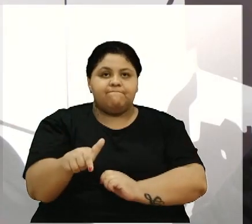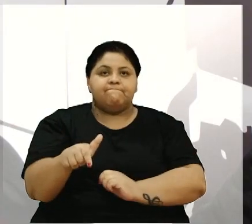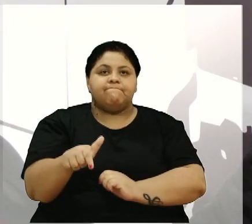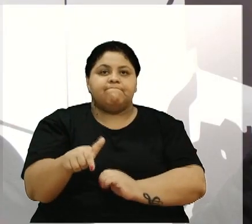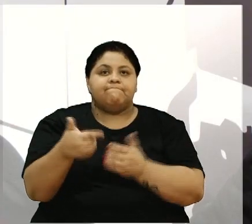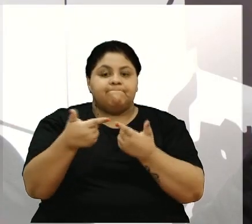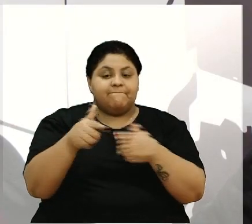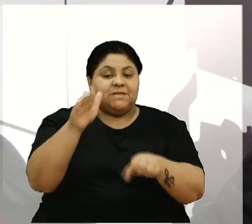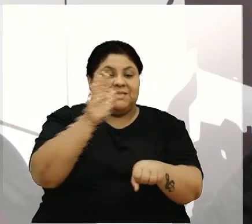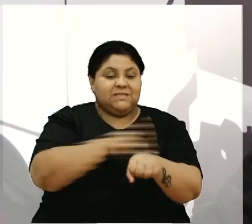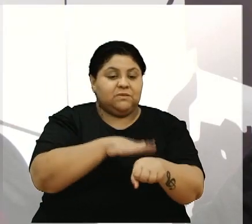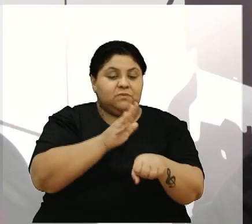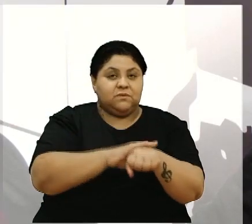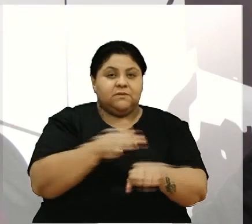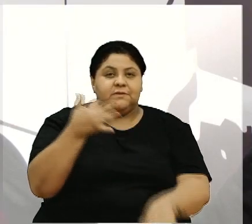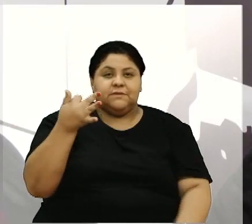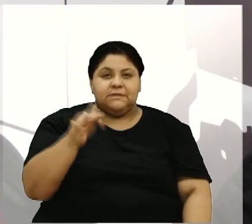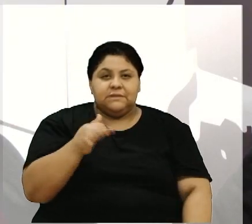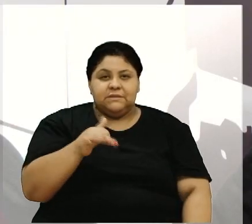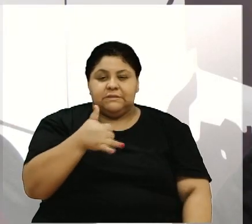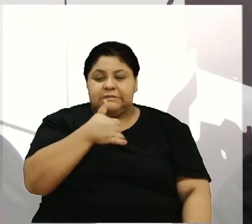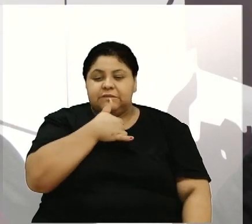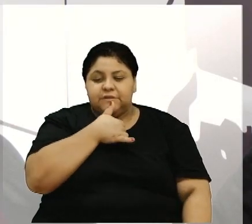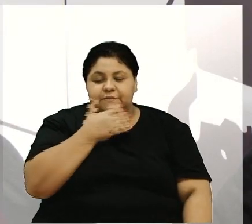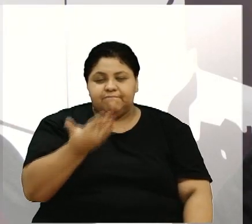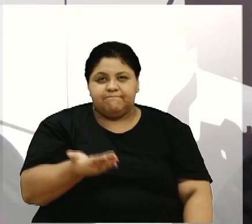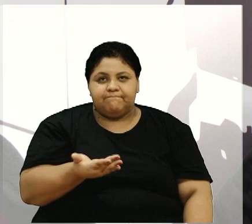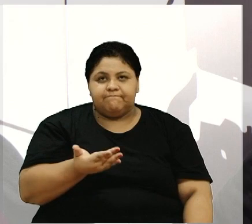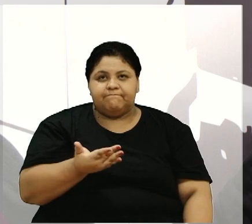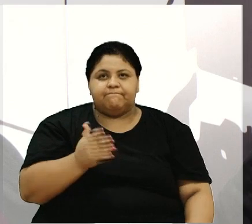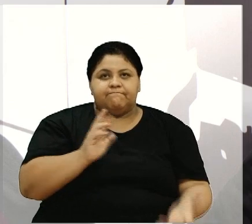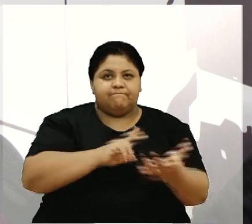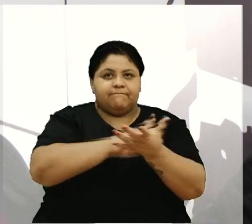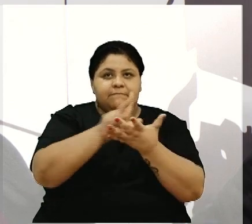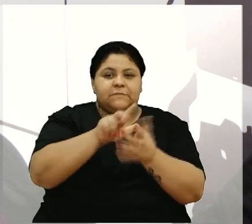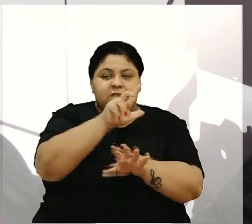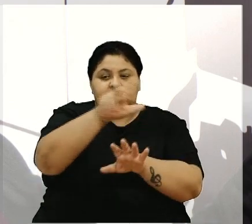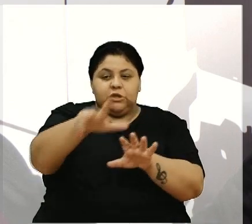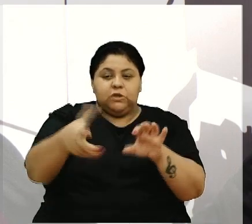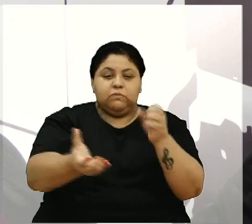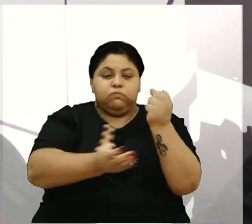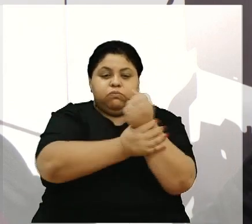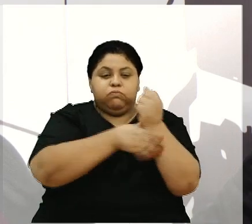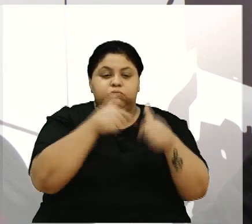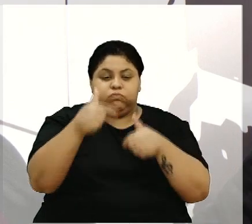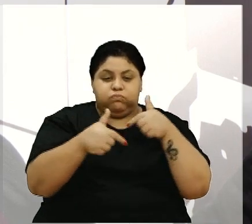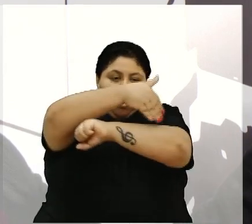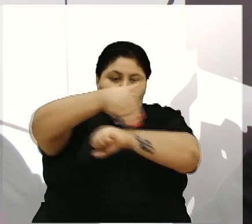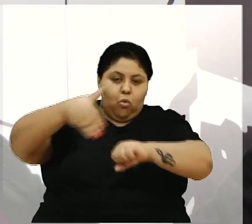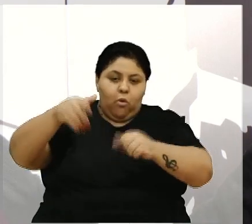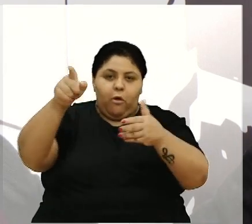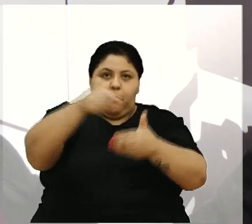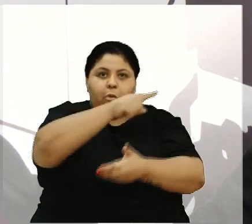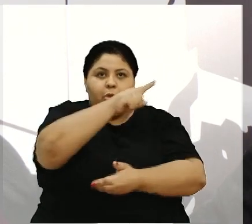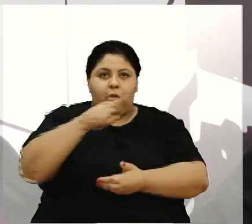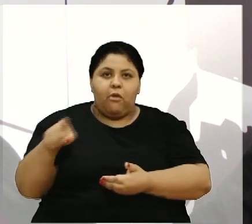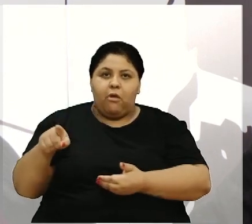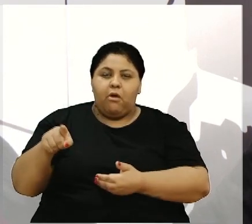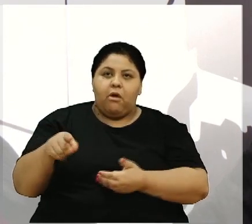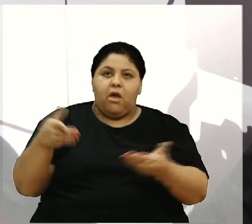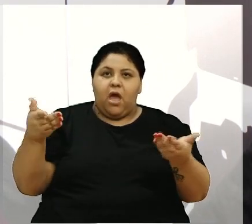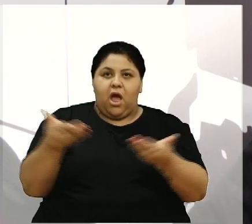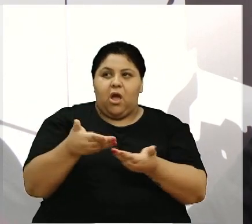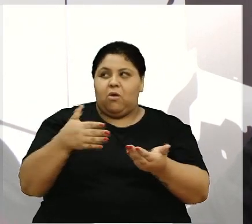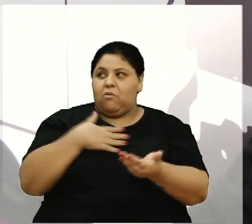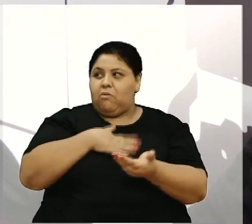momento de dor, nesse momento de dificuldade, onde vários órgãos de segurança estão trabalhando para informar a população, alguém lança nesse